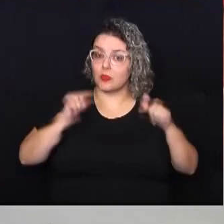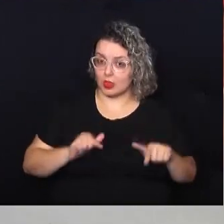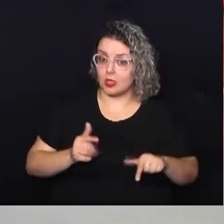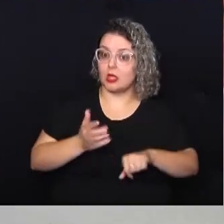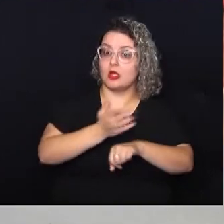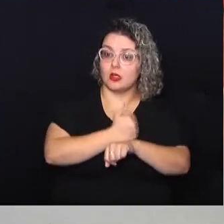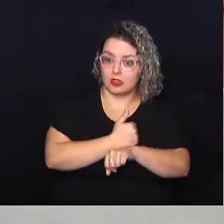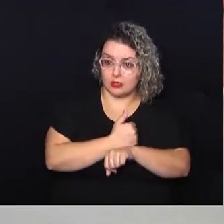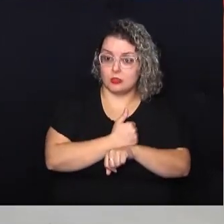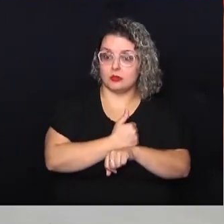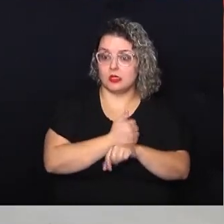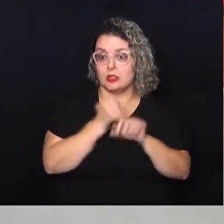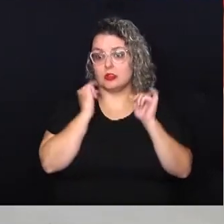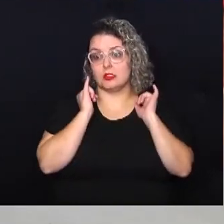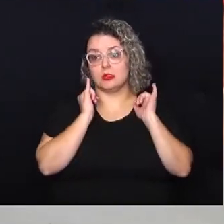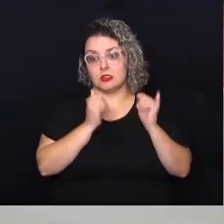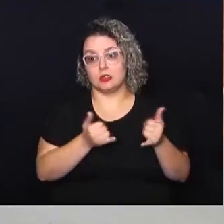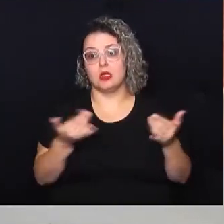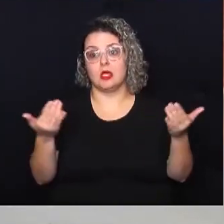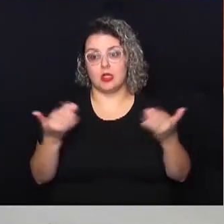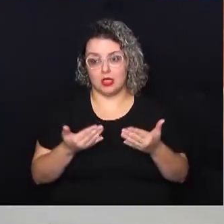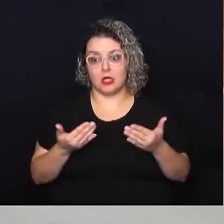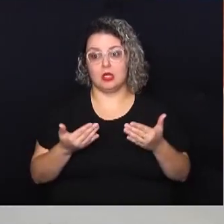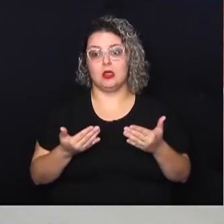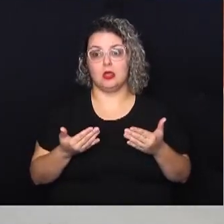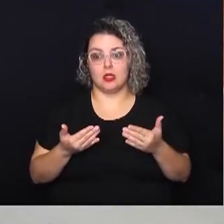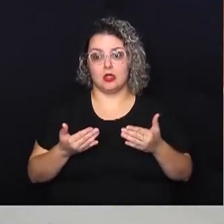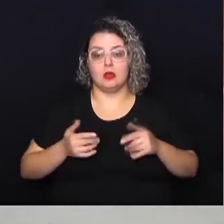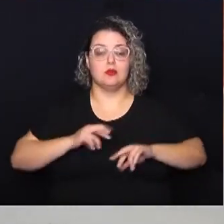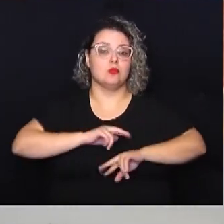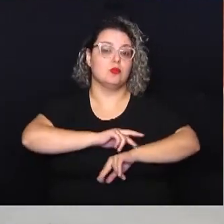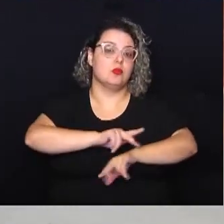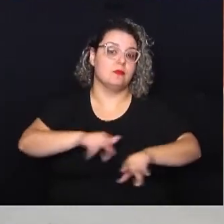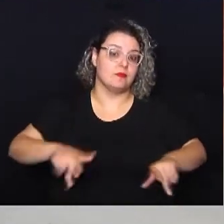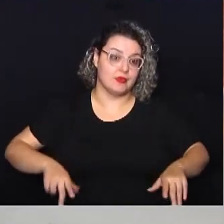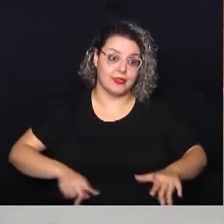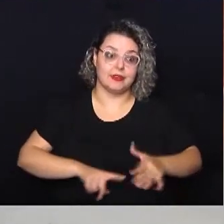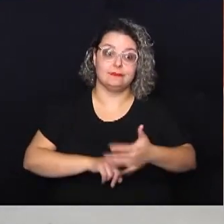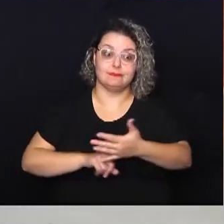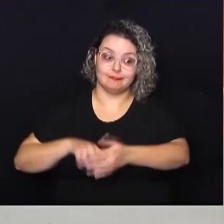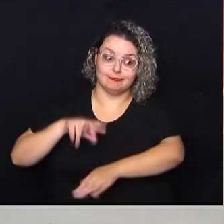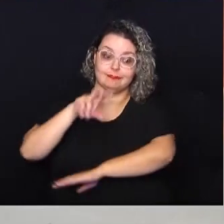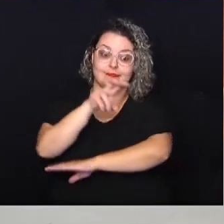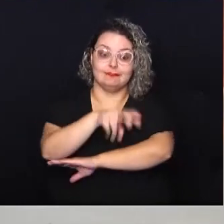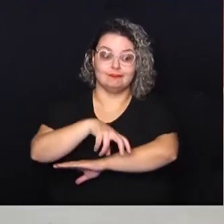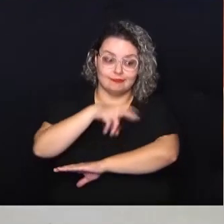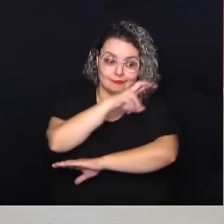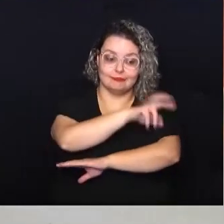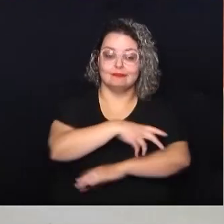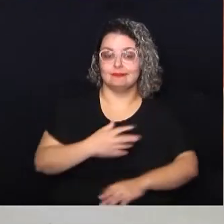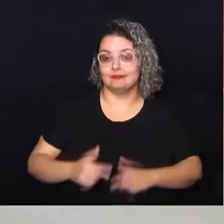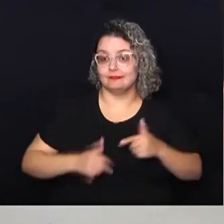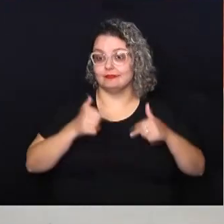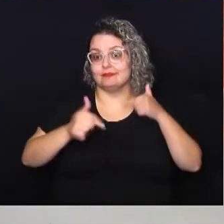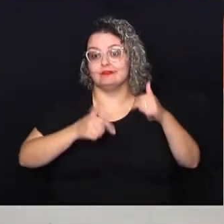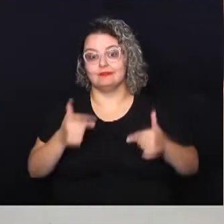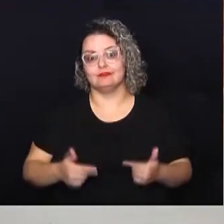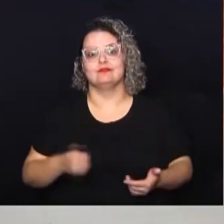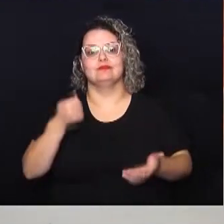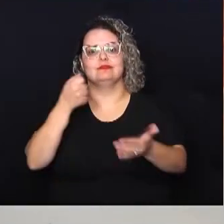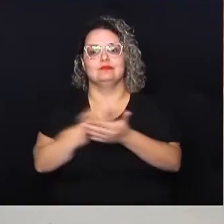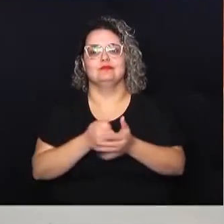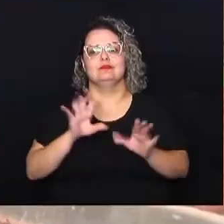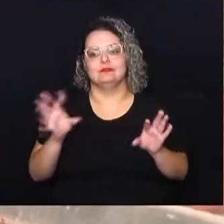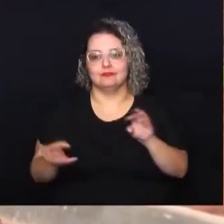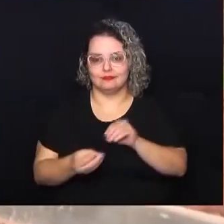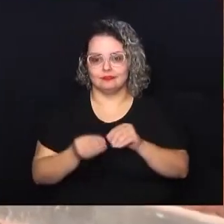antes estava abandonado agora está tomado por máquinas que estão trabalhando a todo vapor para garantir a conclusão